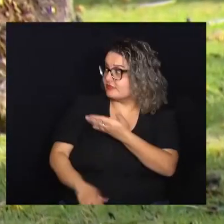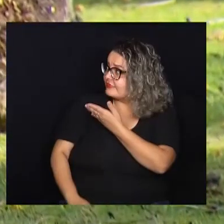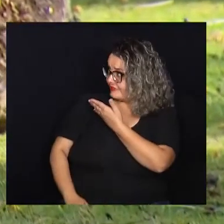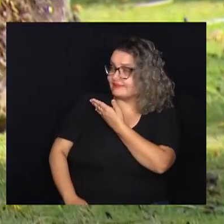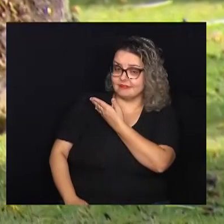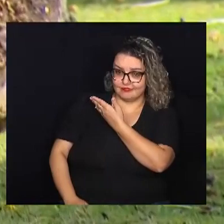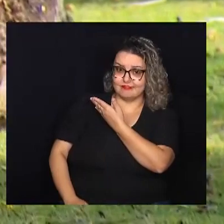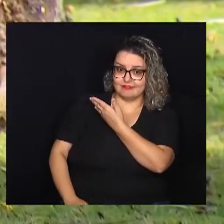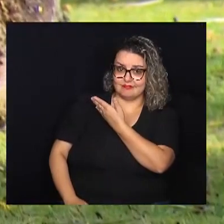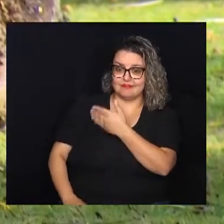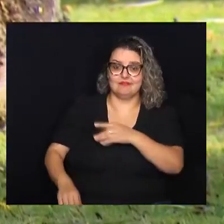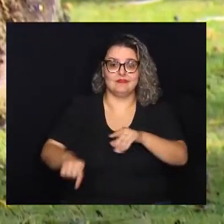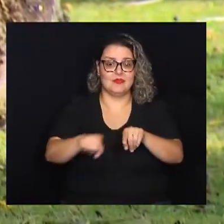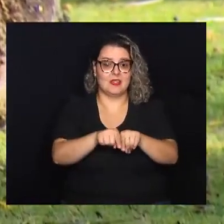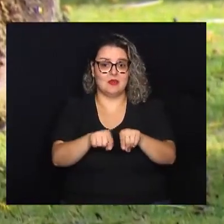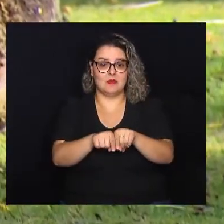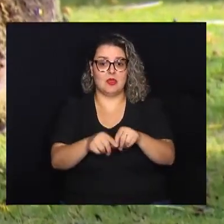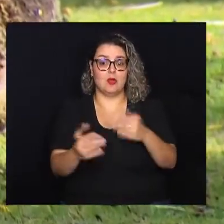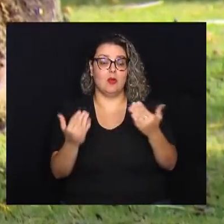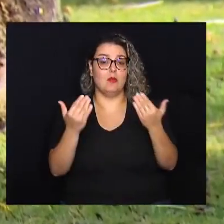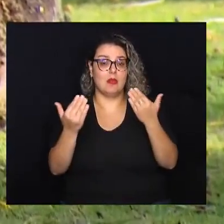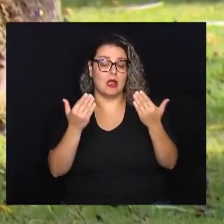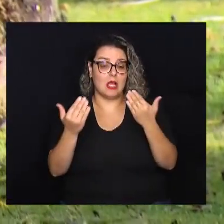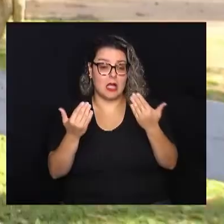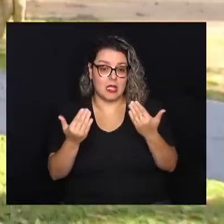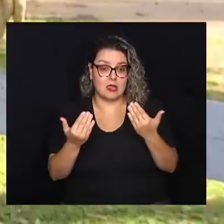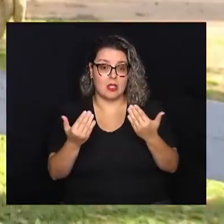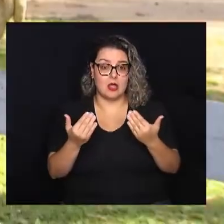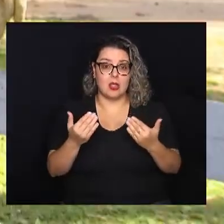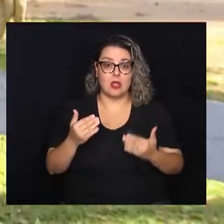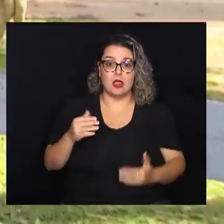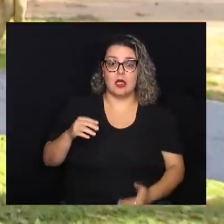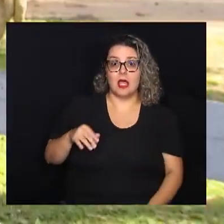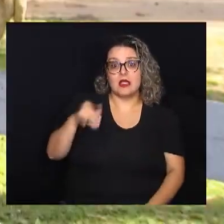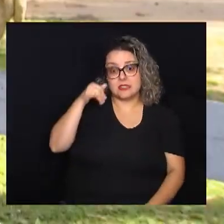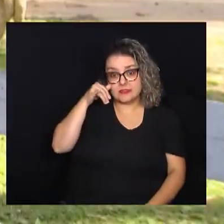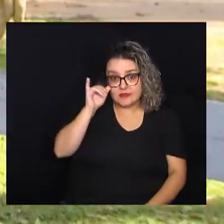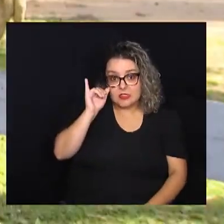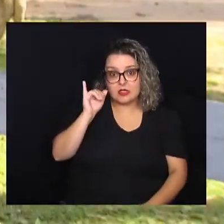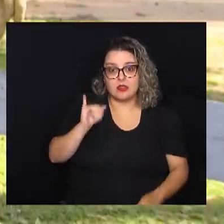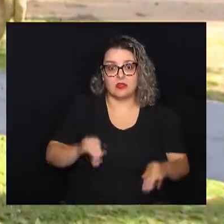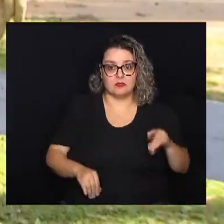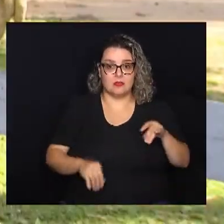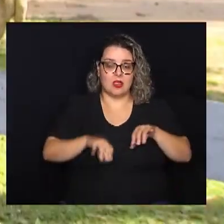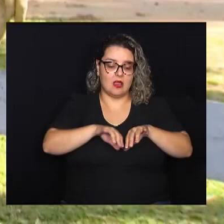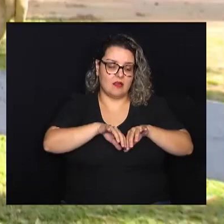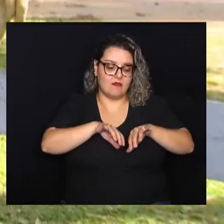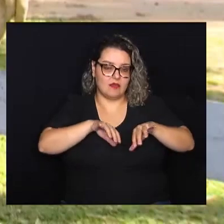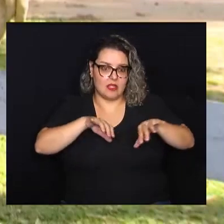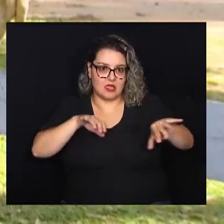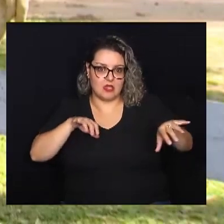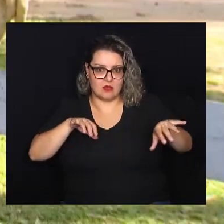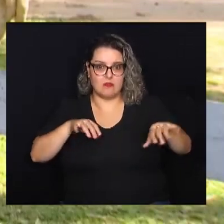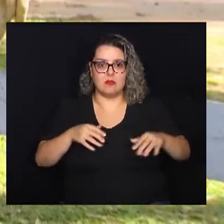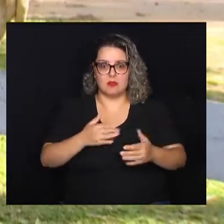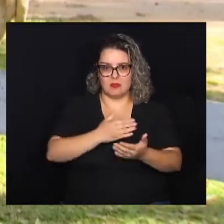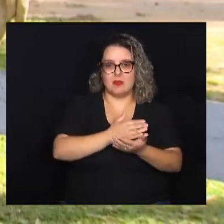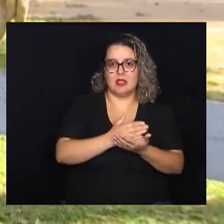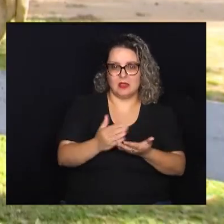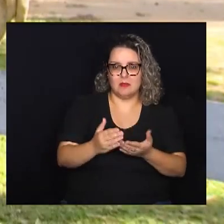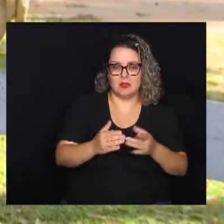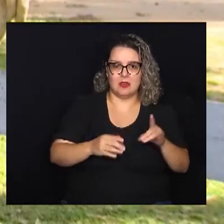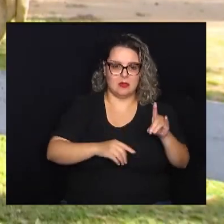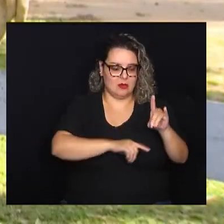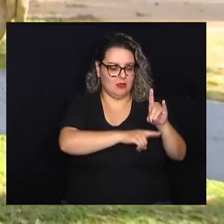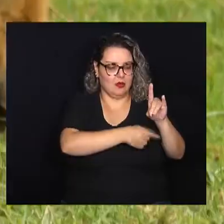considerar elas também a gente pode comparar aos ruminantes as vaquinhas então Elas começam a se afastar para começar para parir